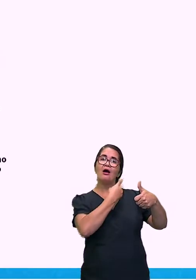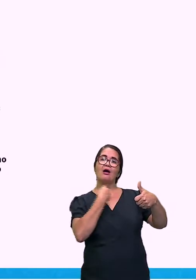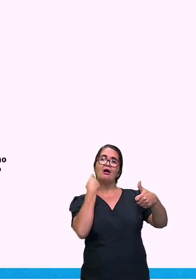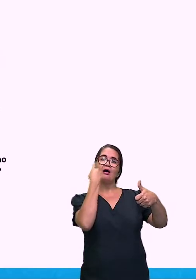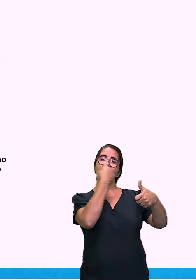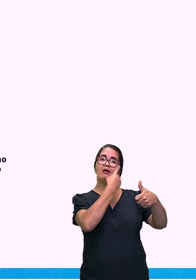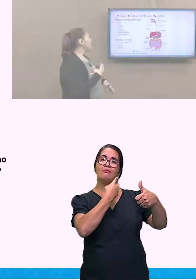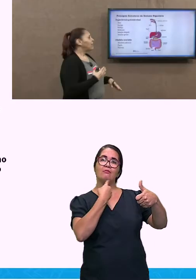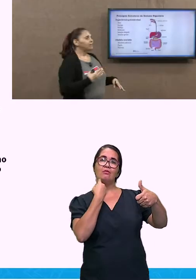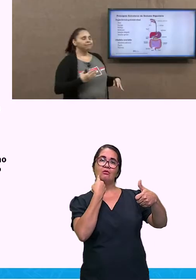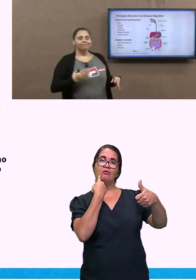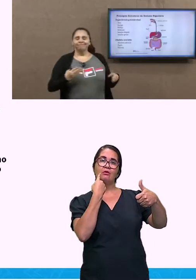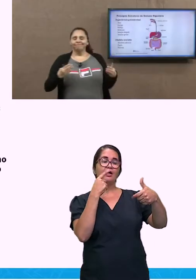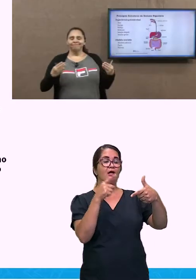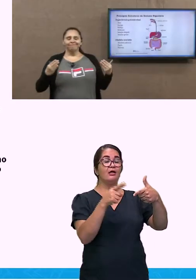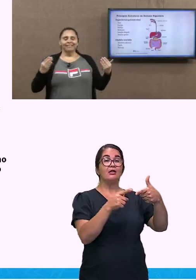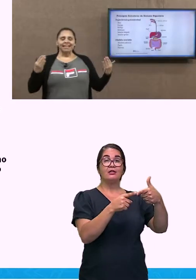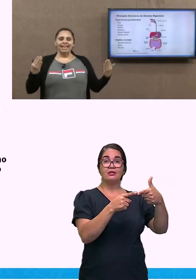laringe,